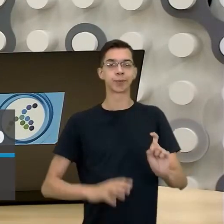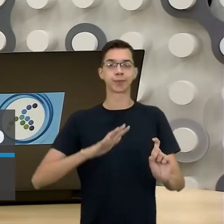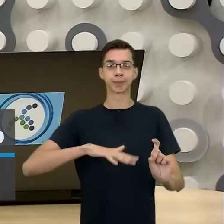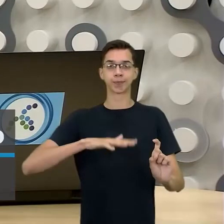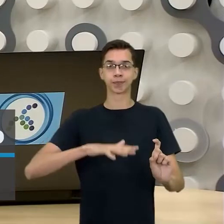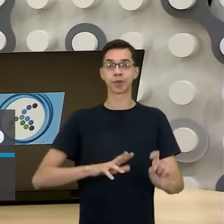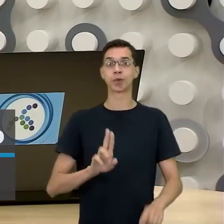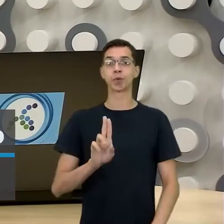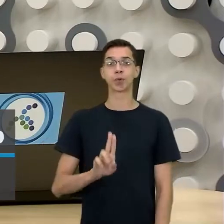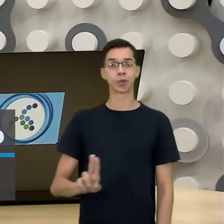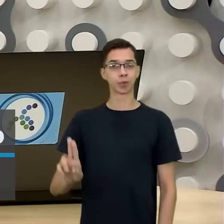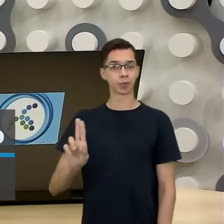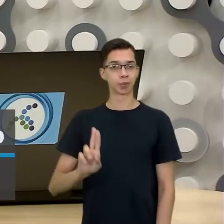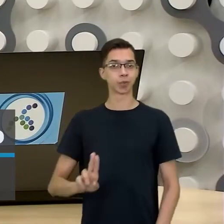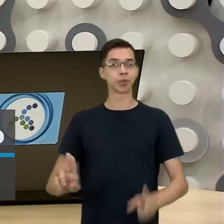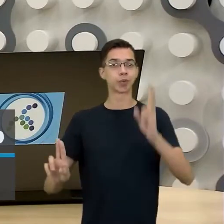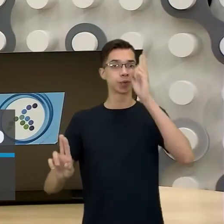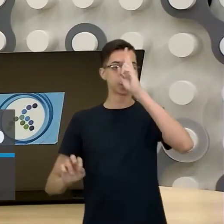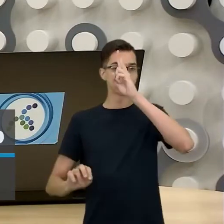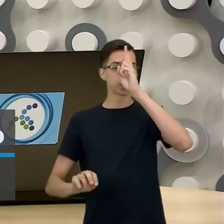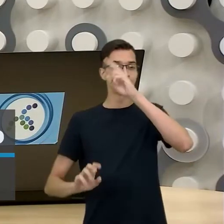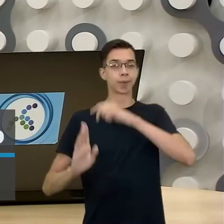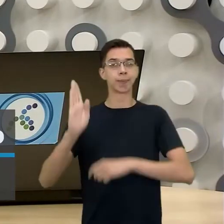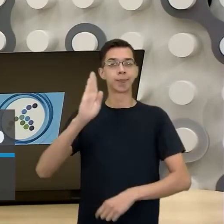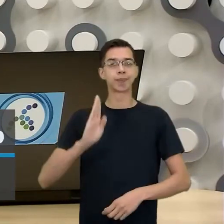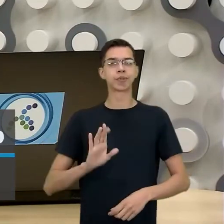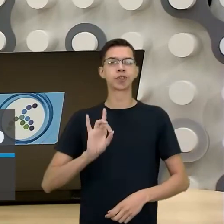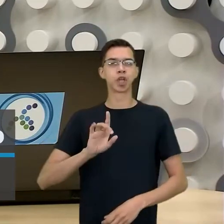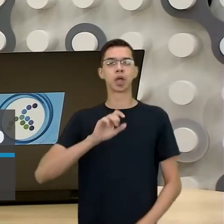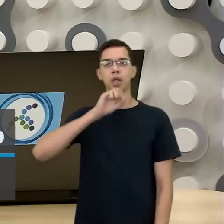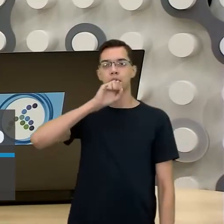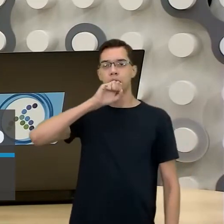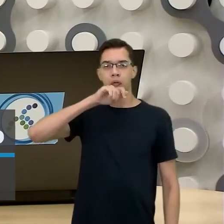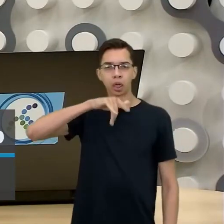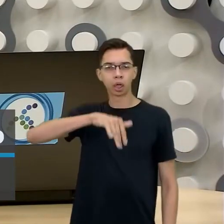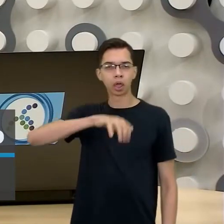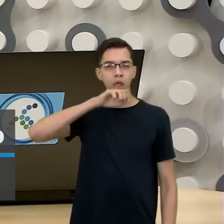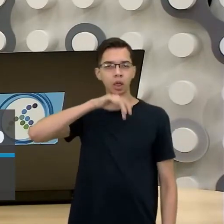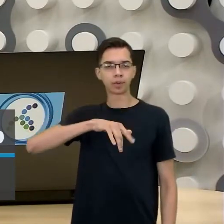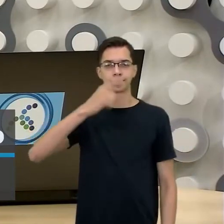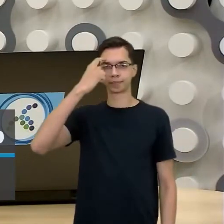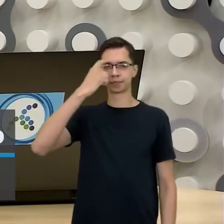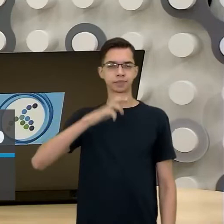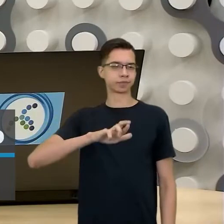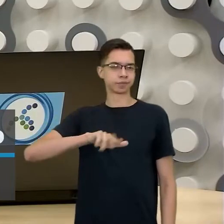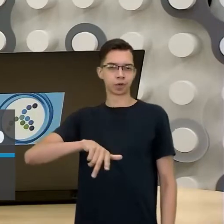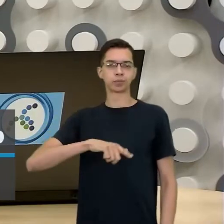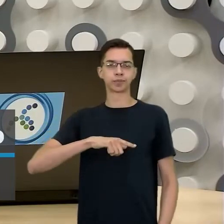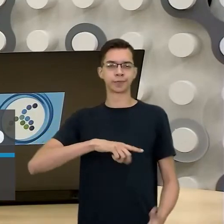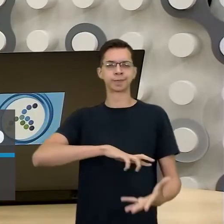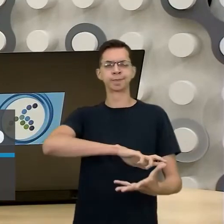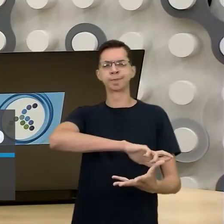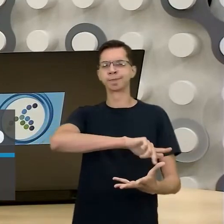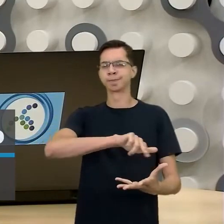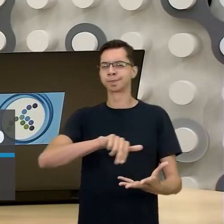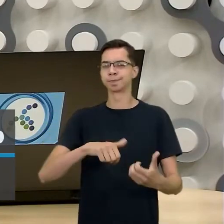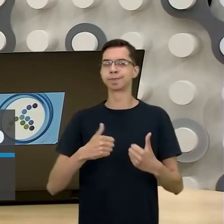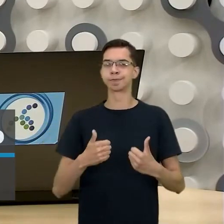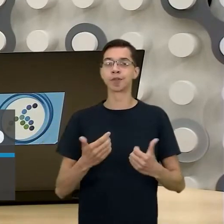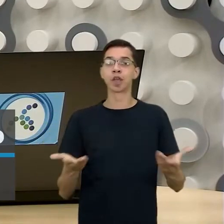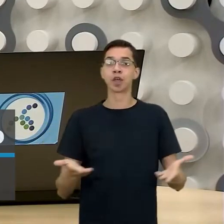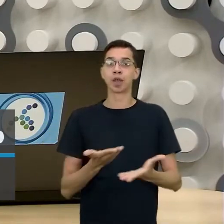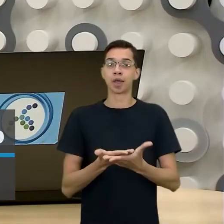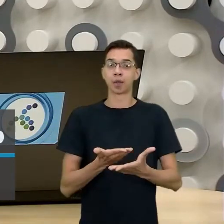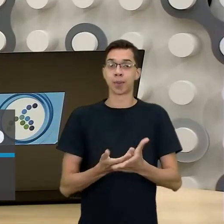ficar só a gente falando de Dungeons and Dragons, aí, só de dragões, etc. Tá? Bom, nossa aula agora, nesse momento, a primeira